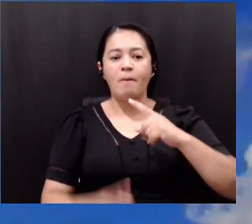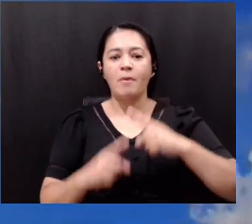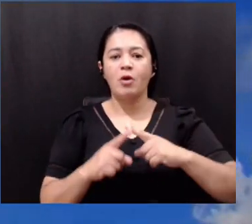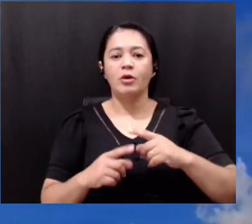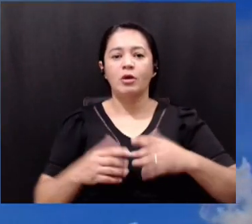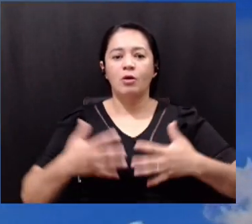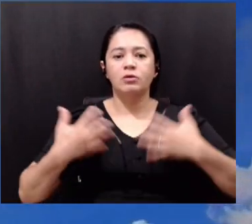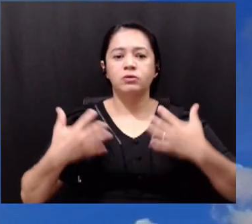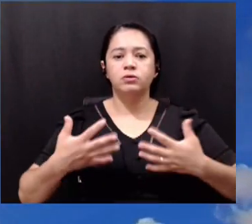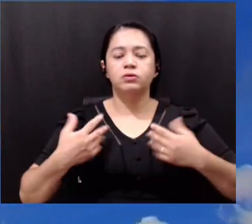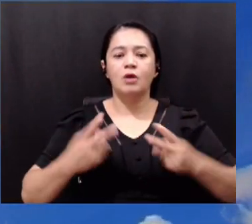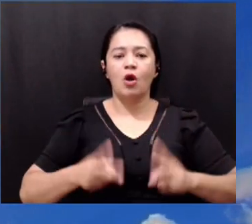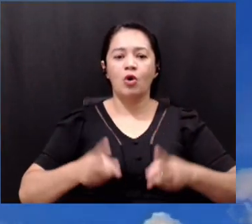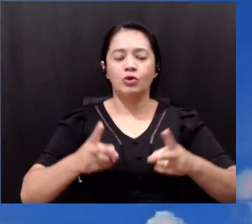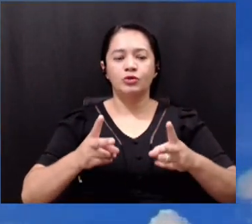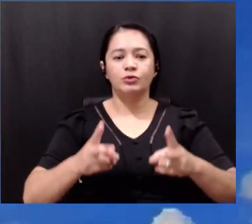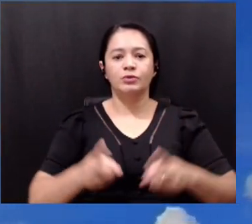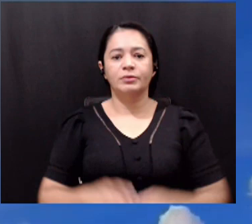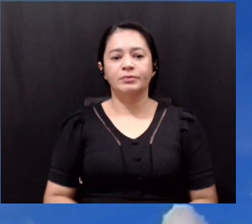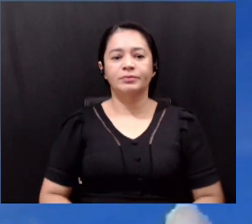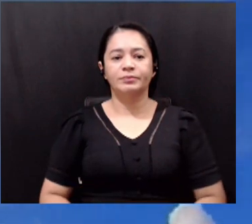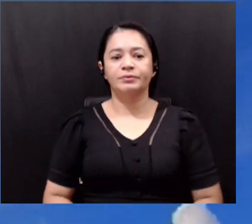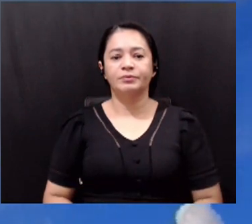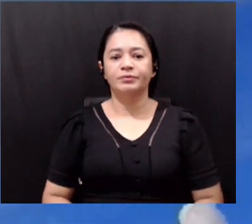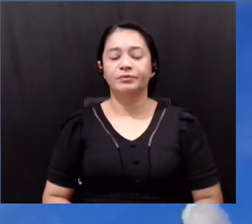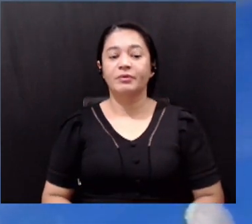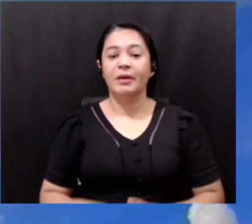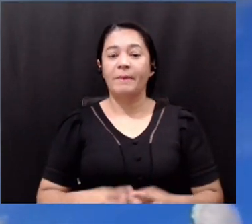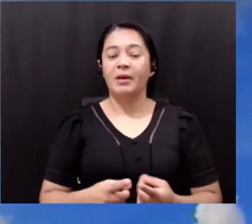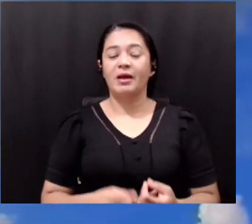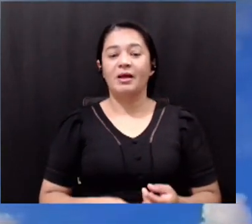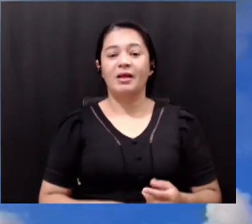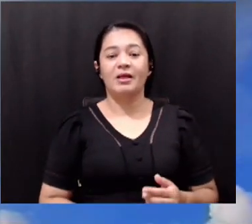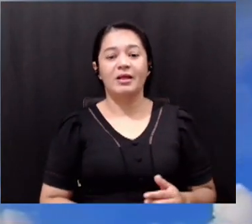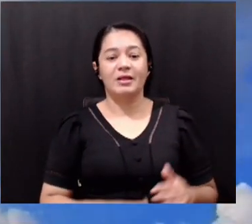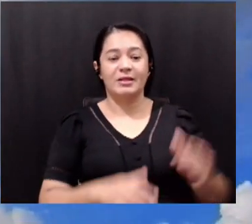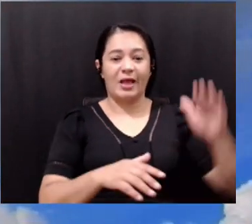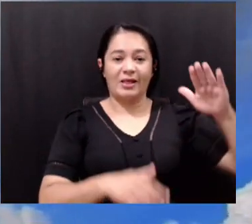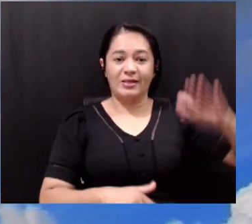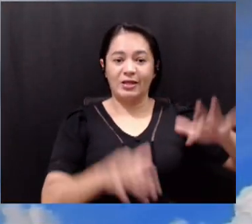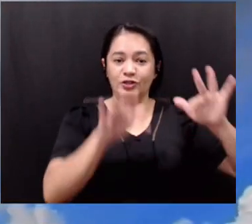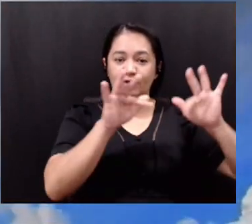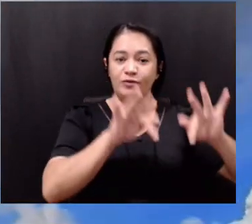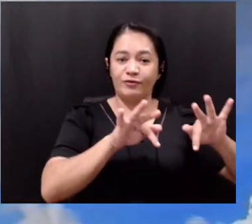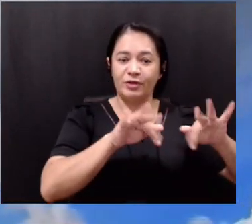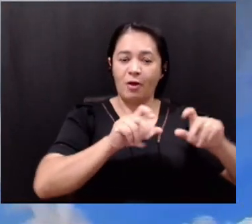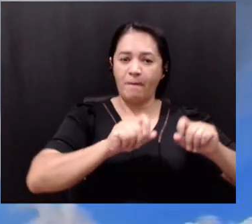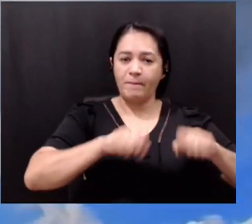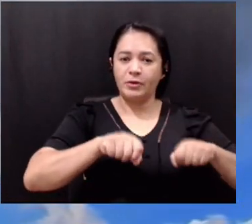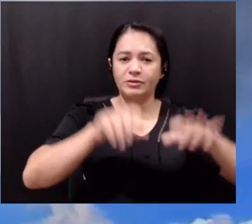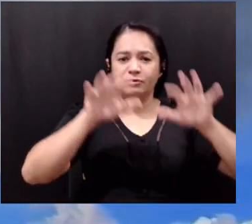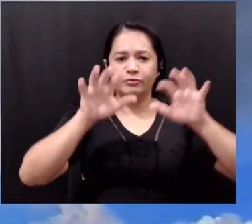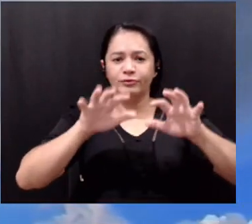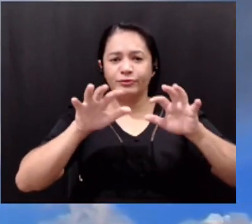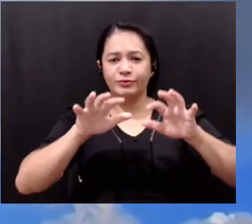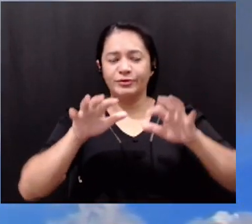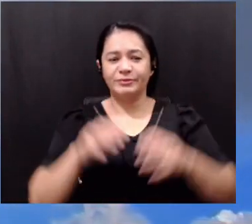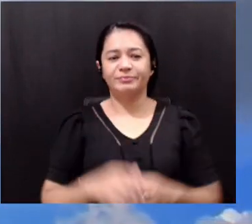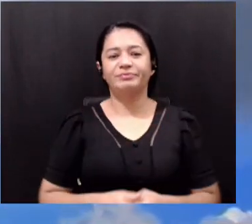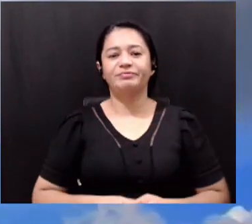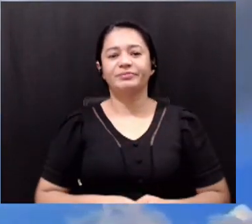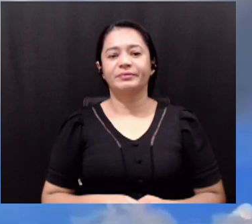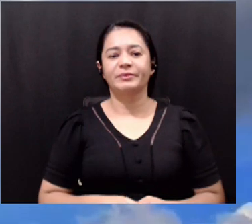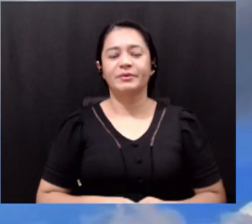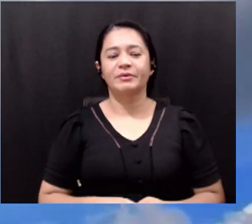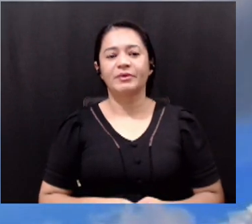acordo com o CEPAGRE, no fim da tarde, possibilidade de chuva, tá certo? Essa foi a previsão do tempo para você, e eu gostaria que